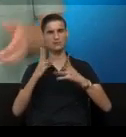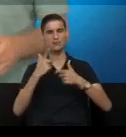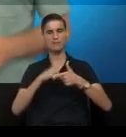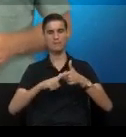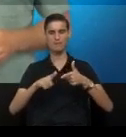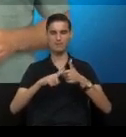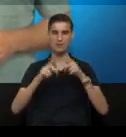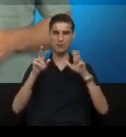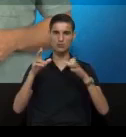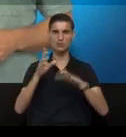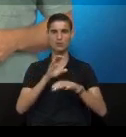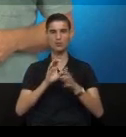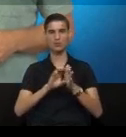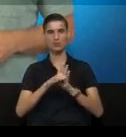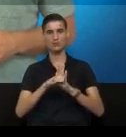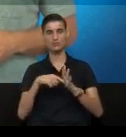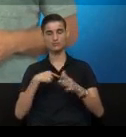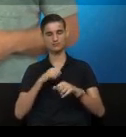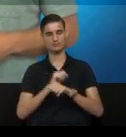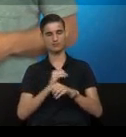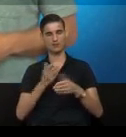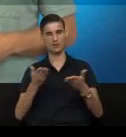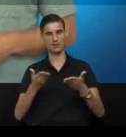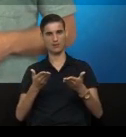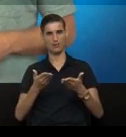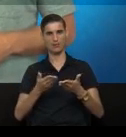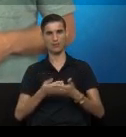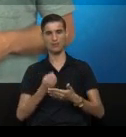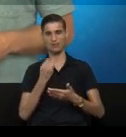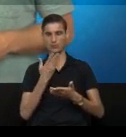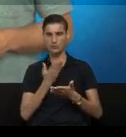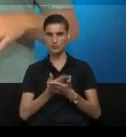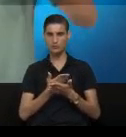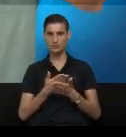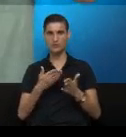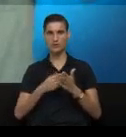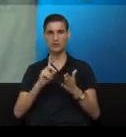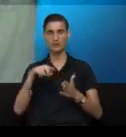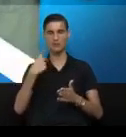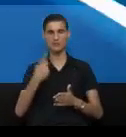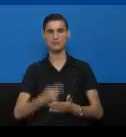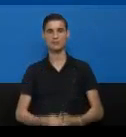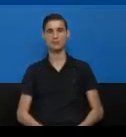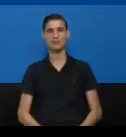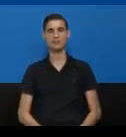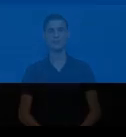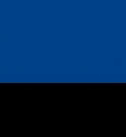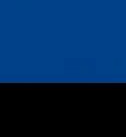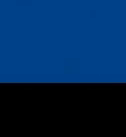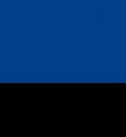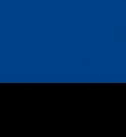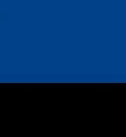problemas sobre esse conteúdo. Eu fico por aqui. Bons estudos e até mais!